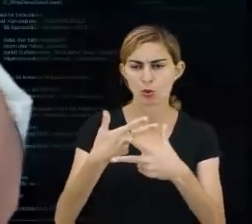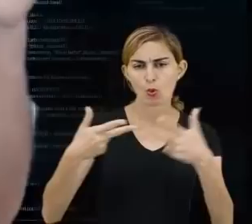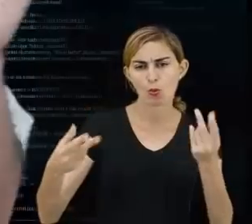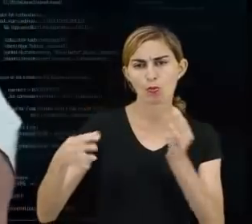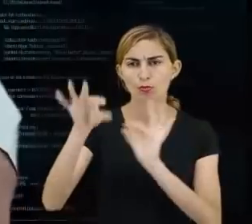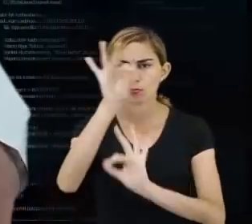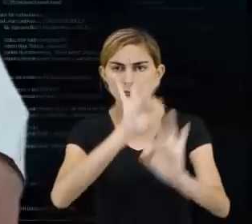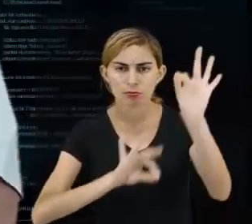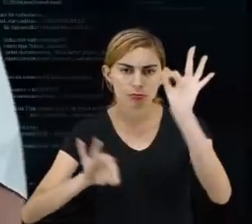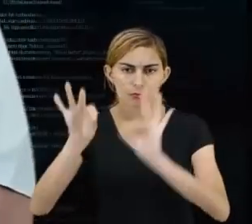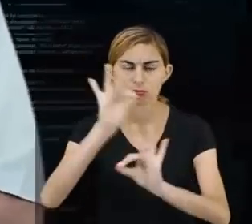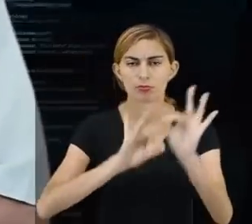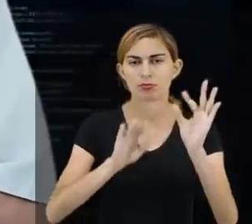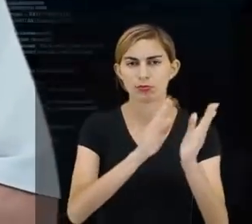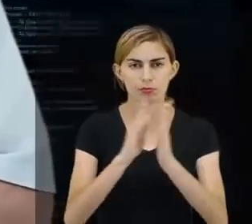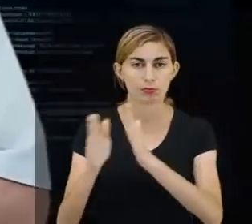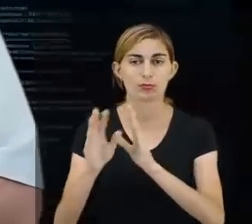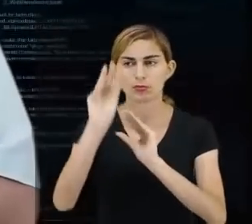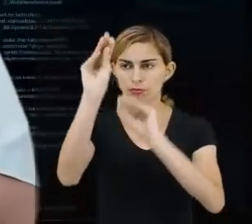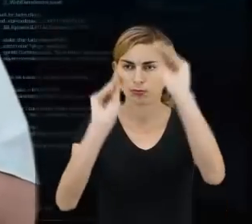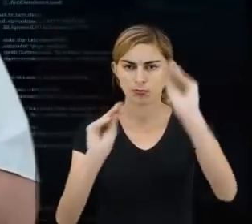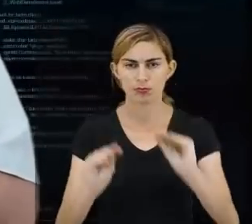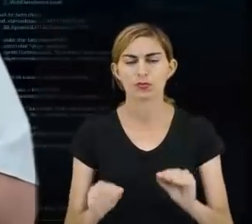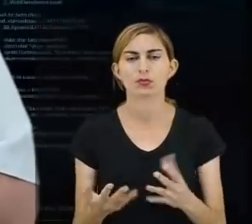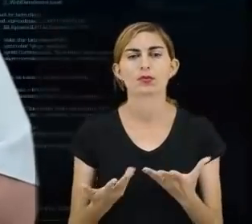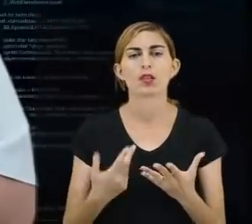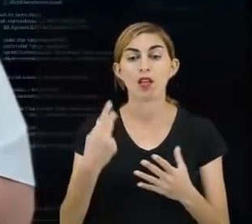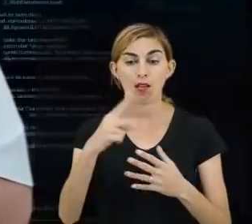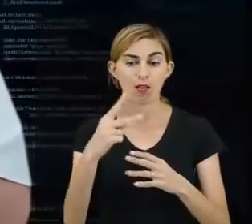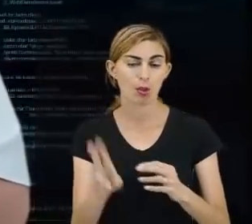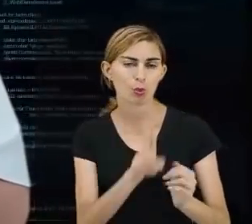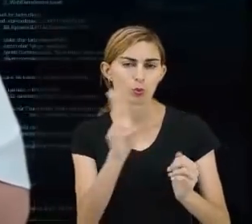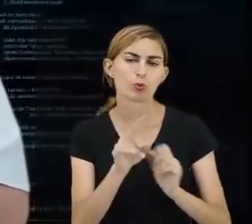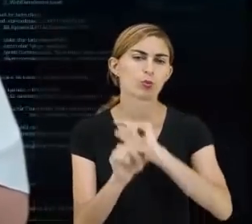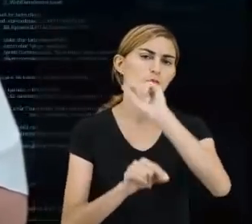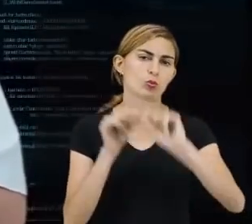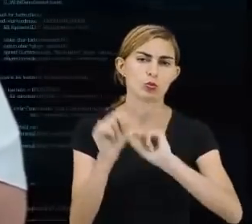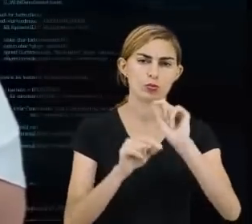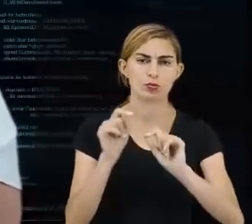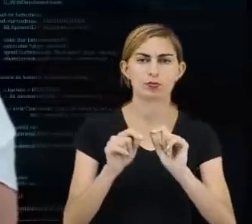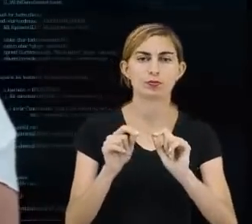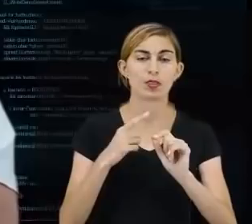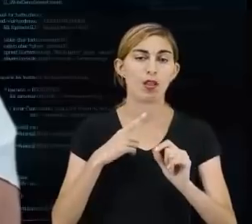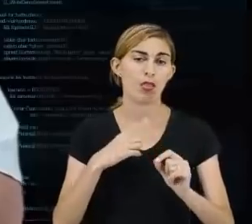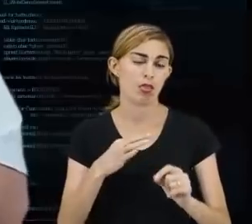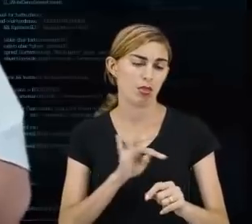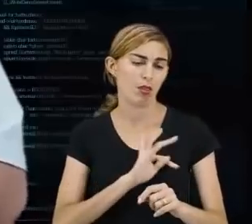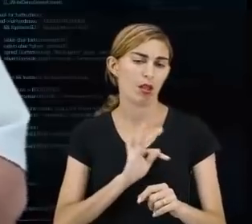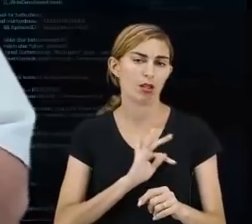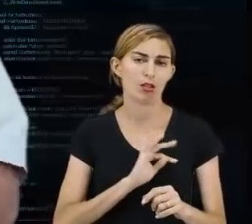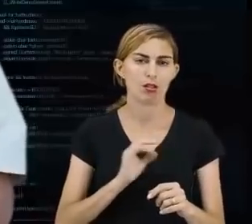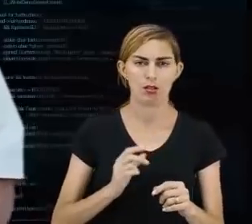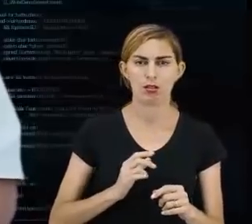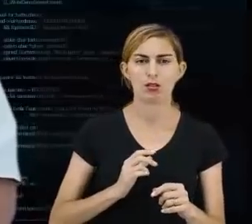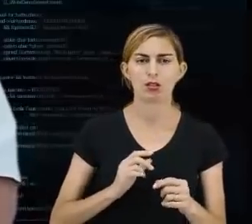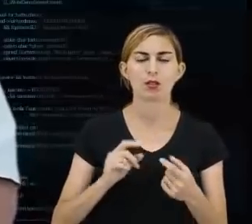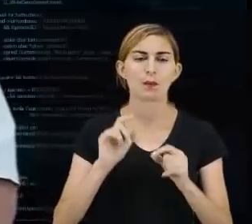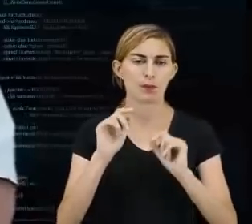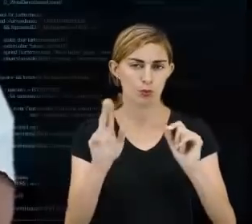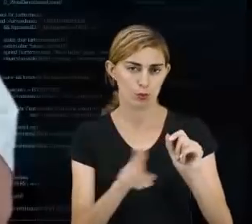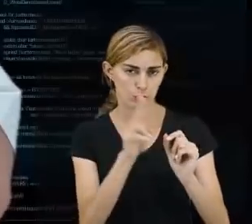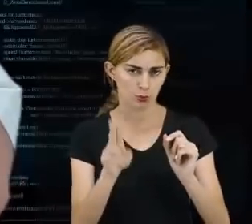formas e deixar tudo no seu devido lugar, ele utiliza uma técnica chamada Box